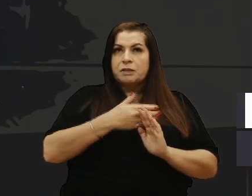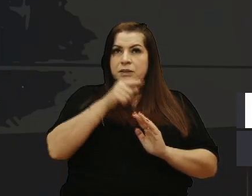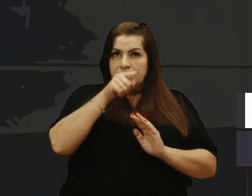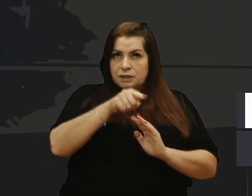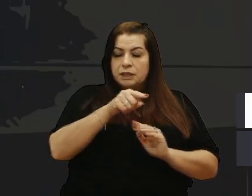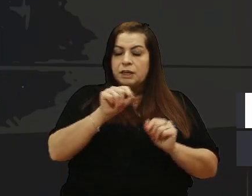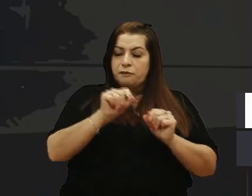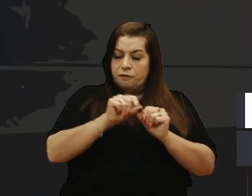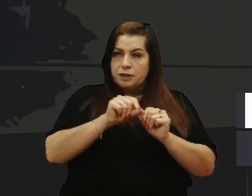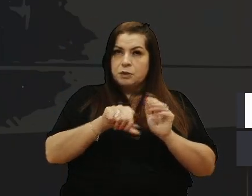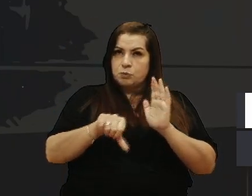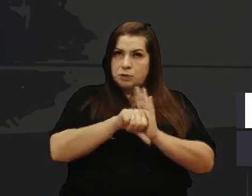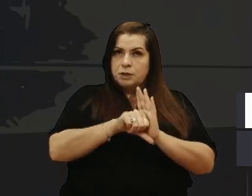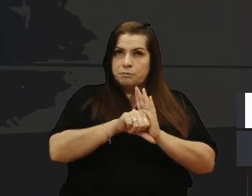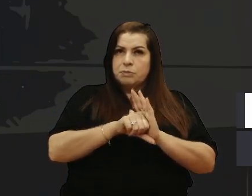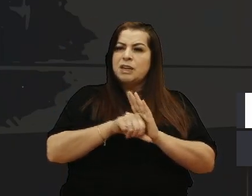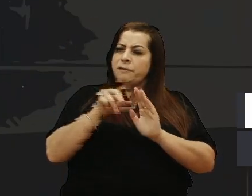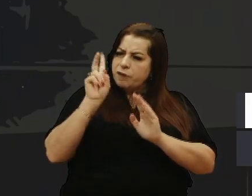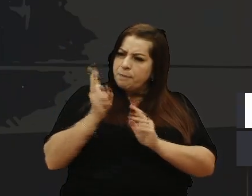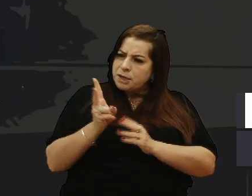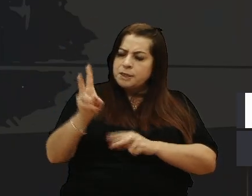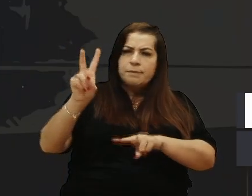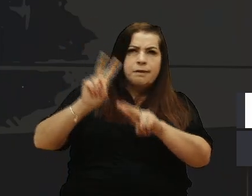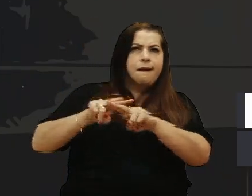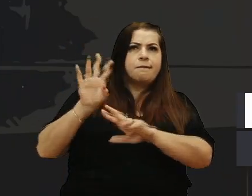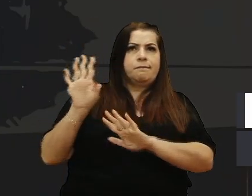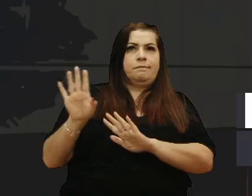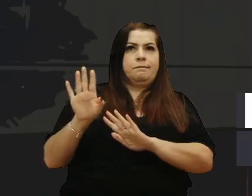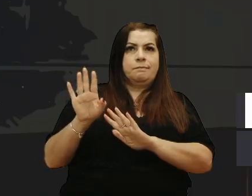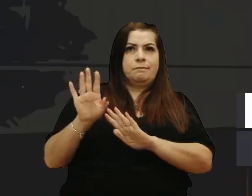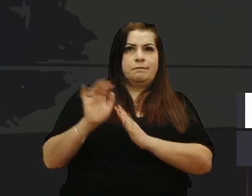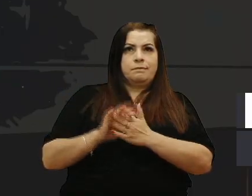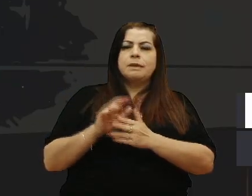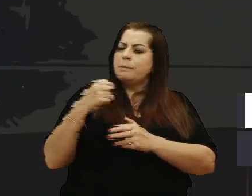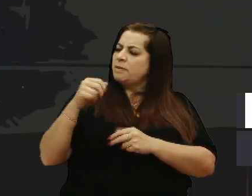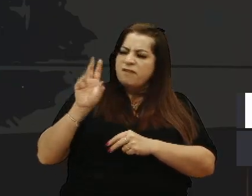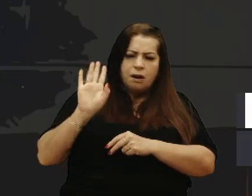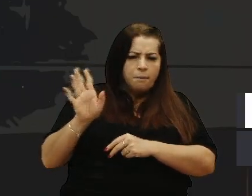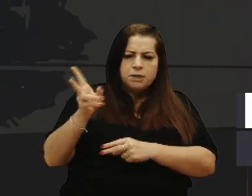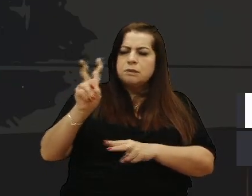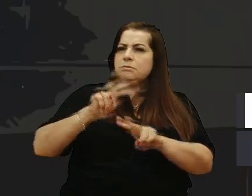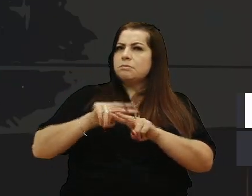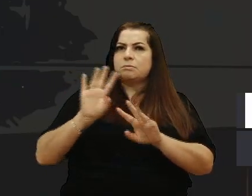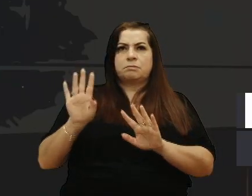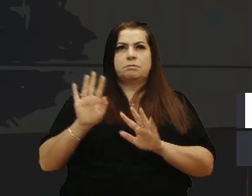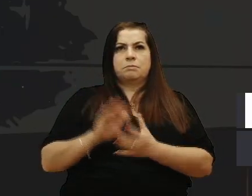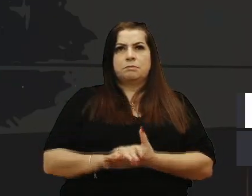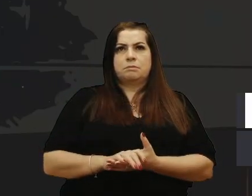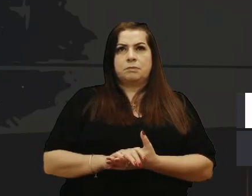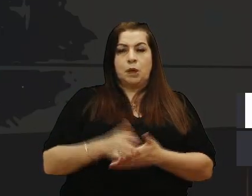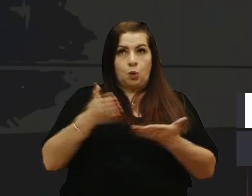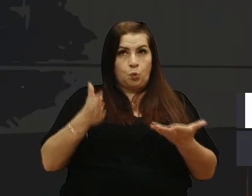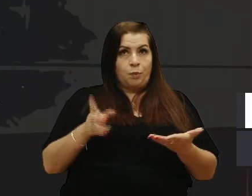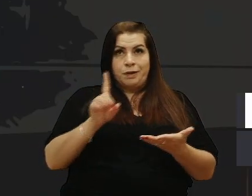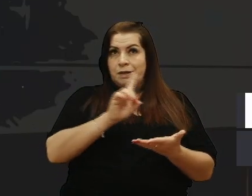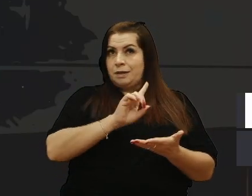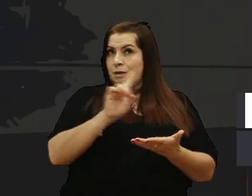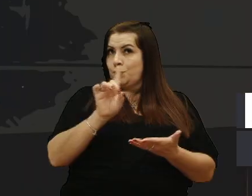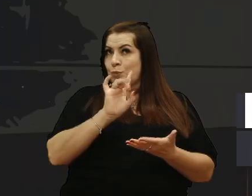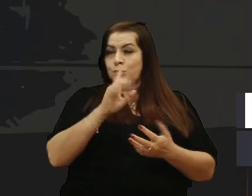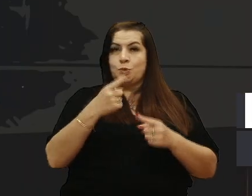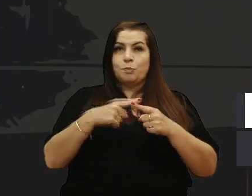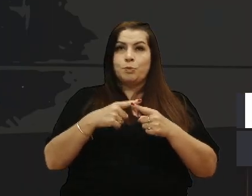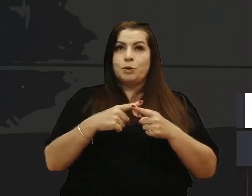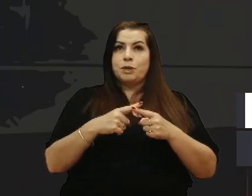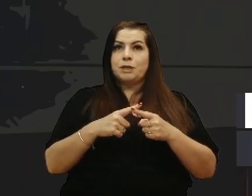comprovado que ele cometeu o crime, tem que apodrecer na cadeia. Tem que apodrecer na cadeia. Agora, não só por causa